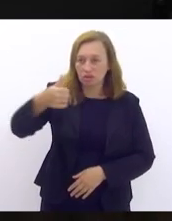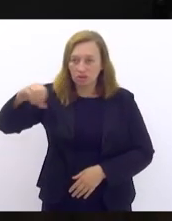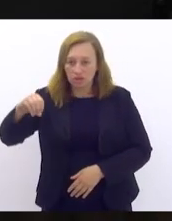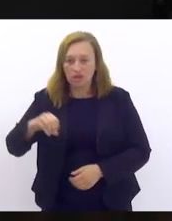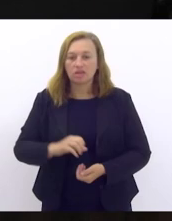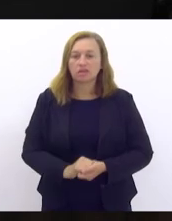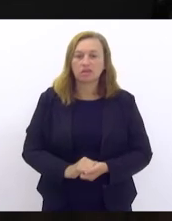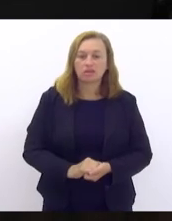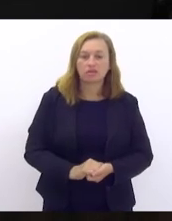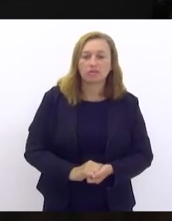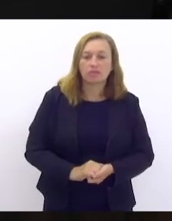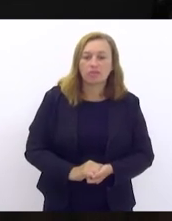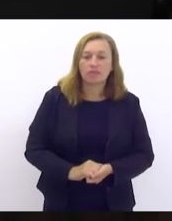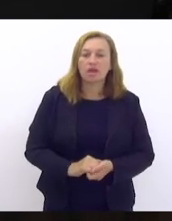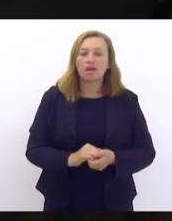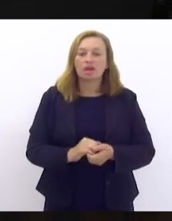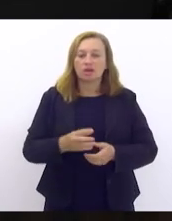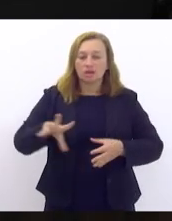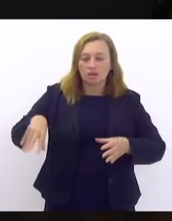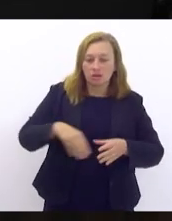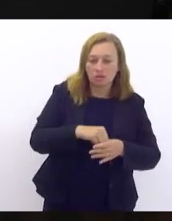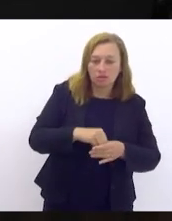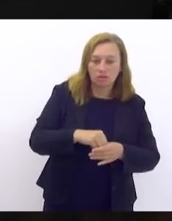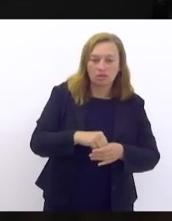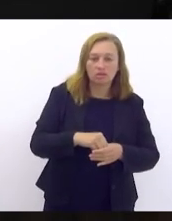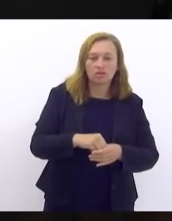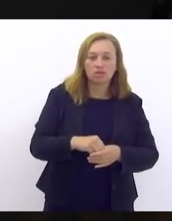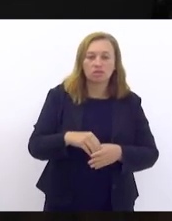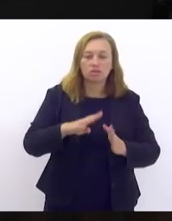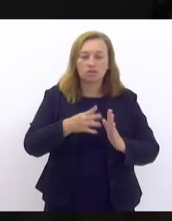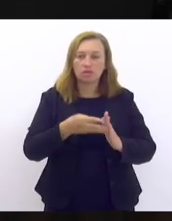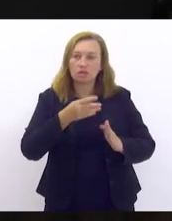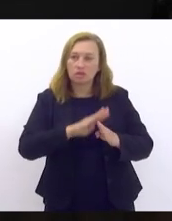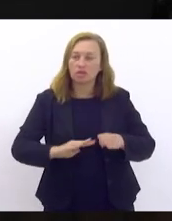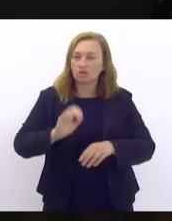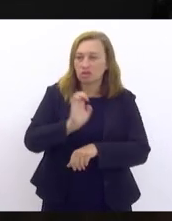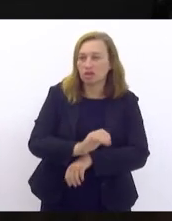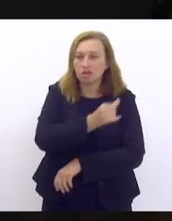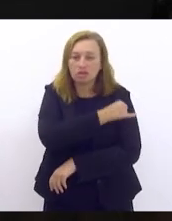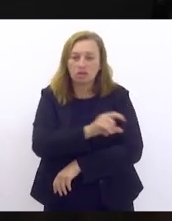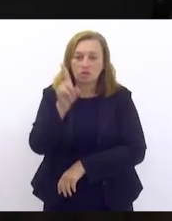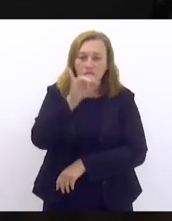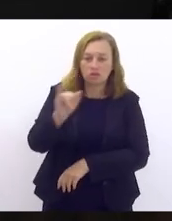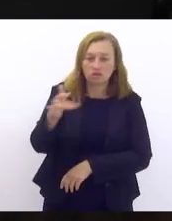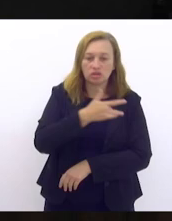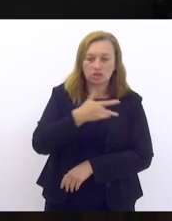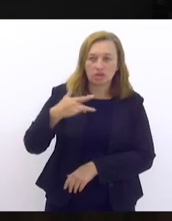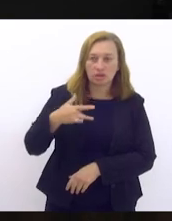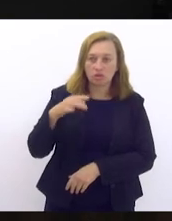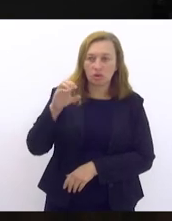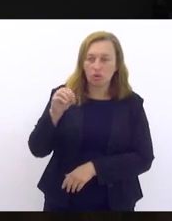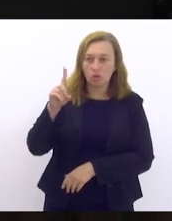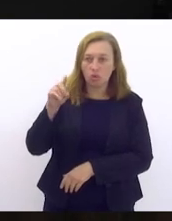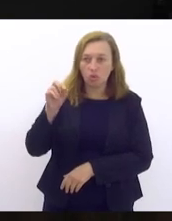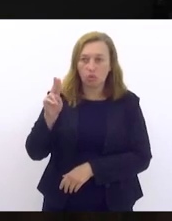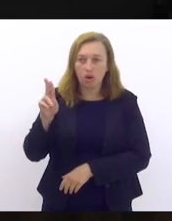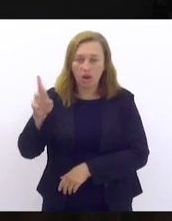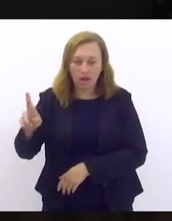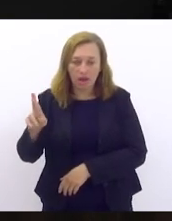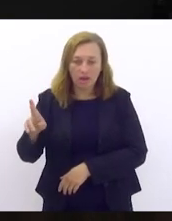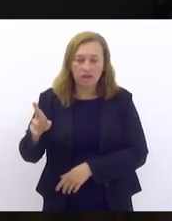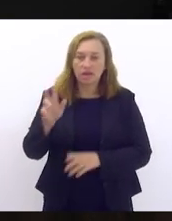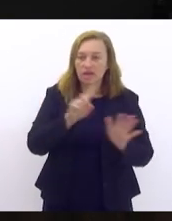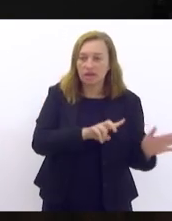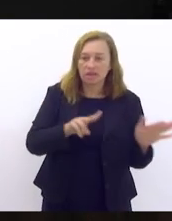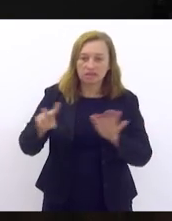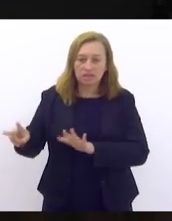2010, para instituir no calendário oficial do Estado do Rio de Janeiro o Dia da Saúde Ocular e a Semana